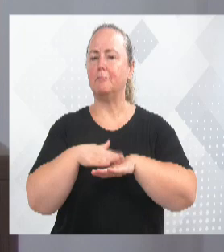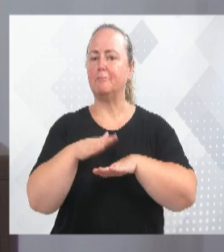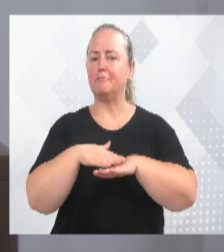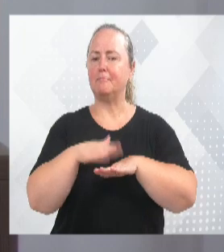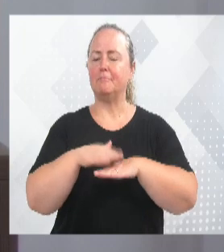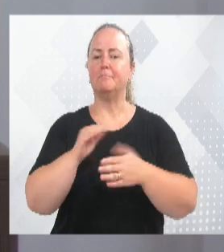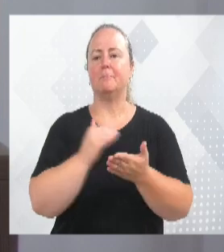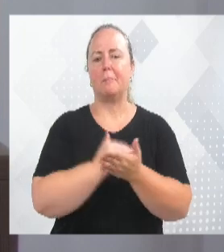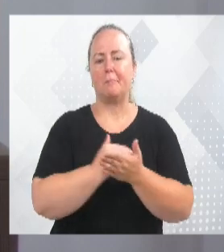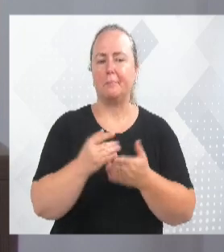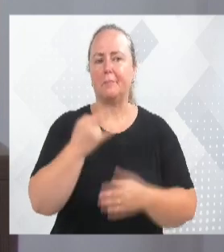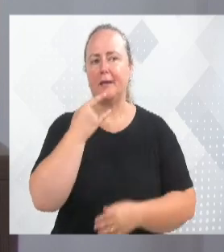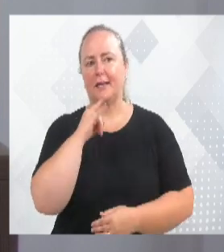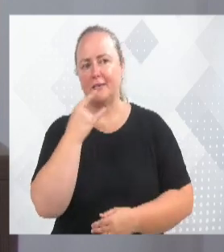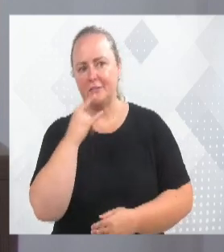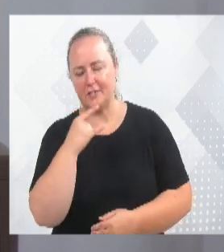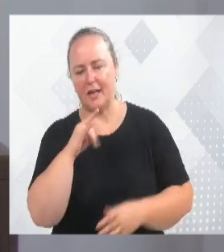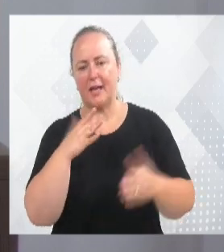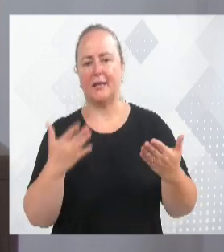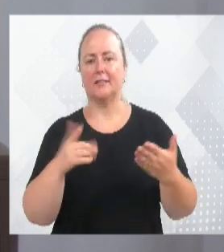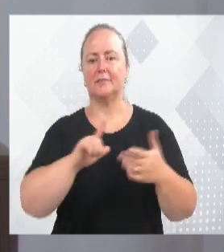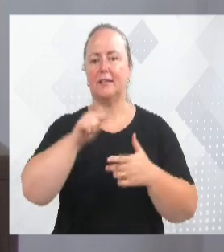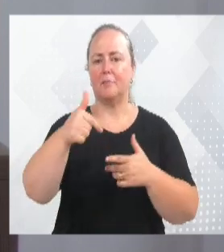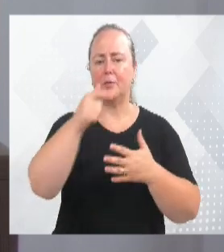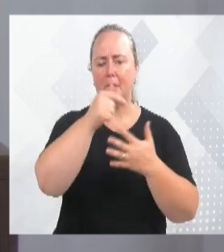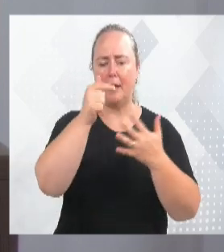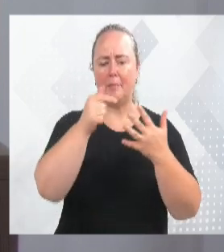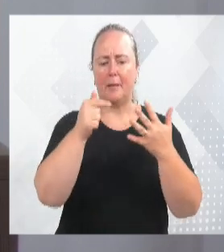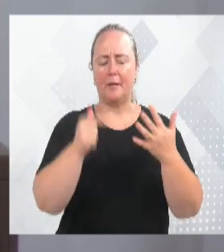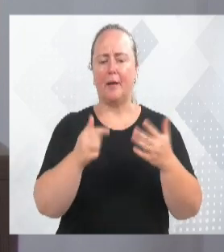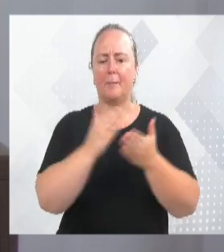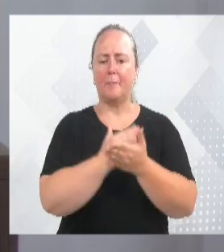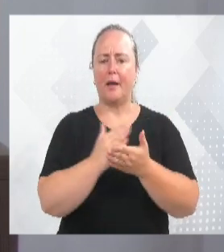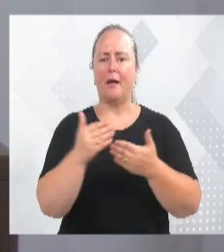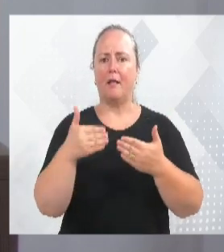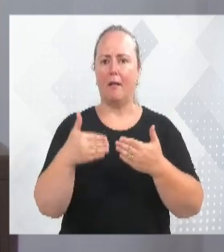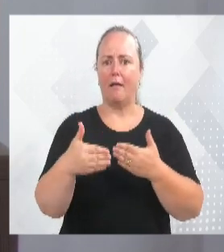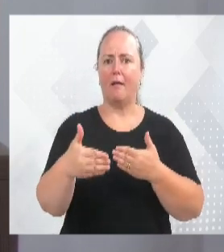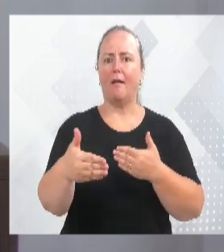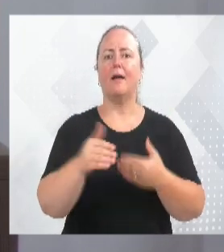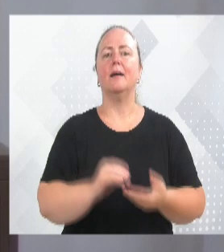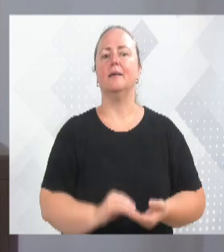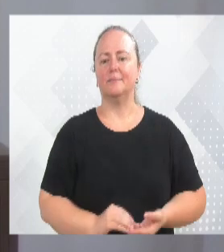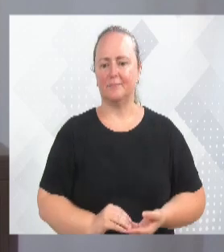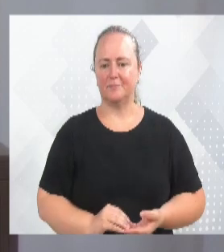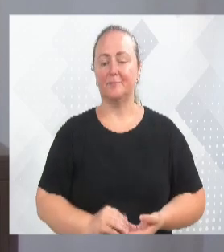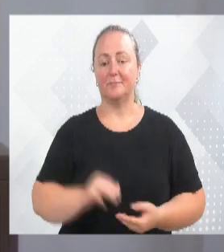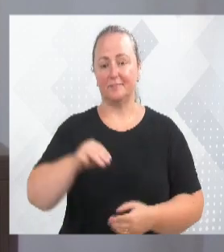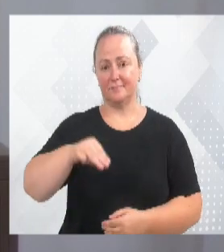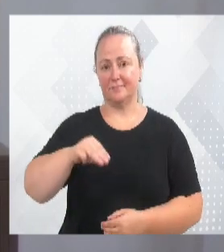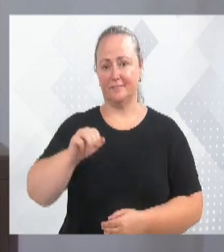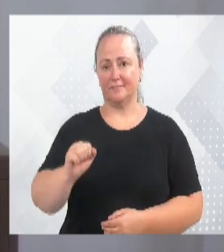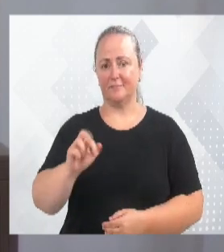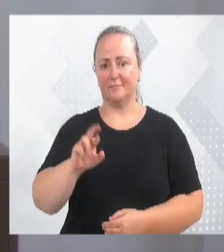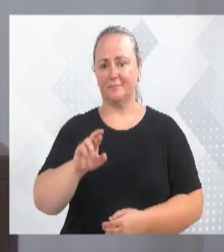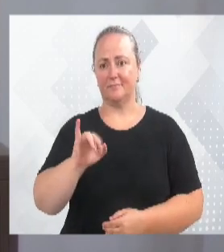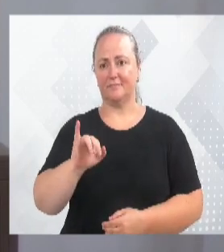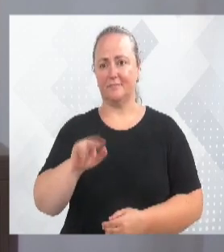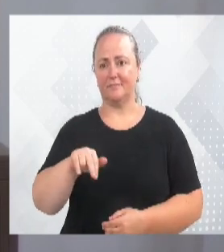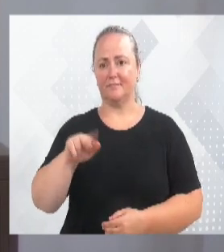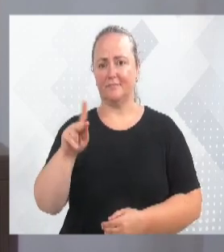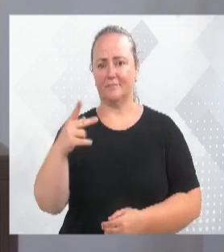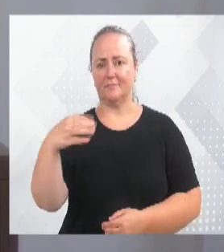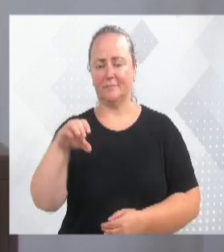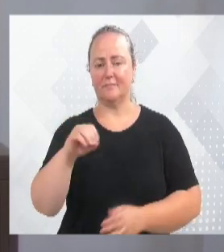bebida, cachaça, e depois tiveram outras coisas, mas aí foi. E agora o Marinho e eles começaram há duas décadas